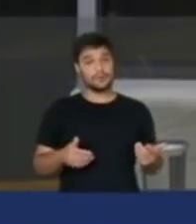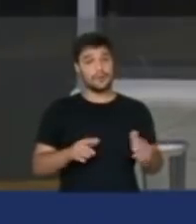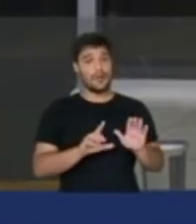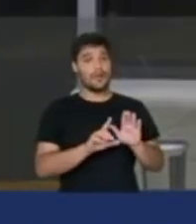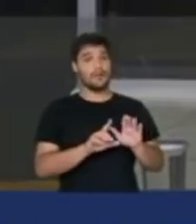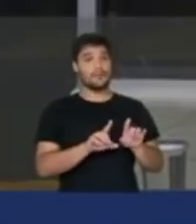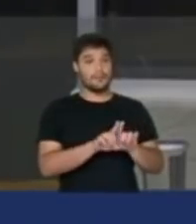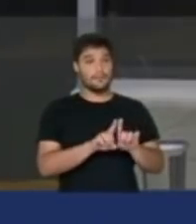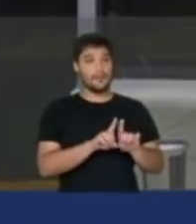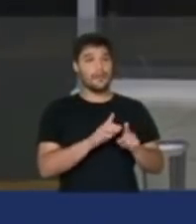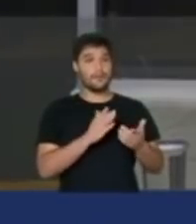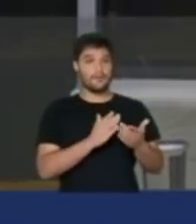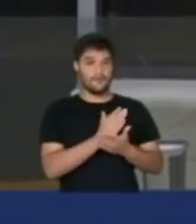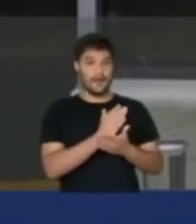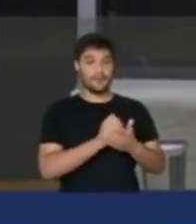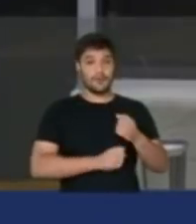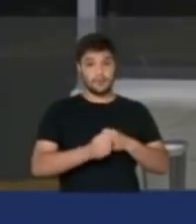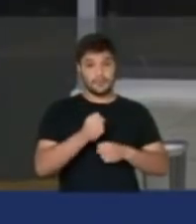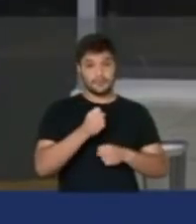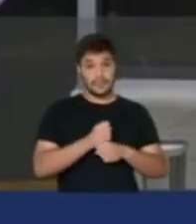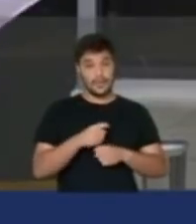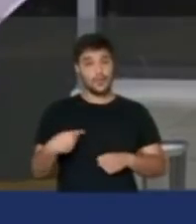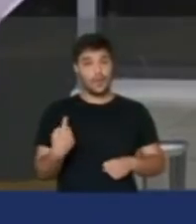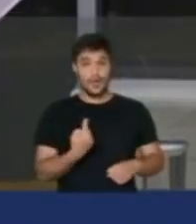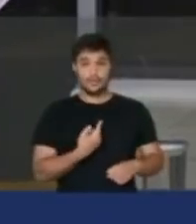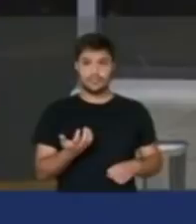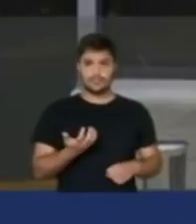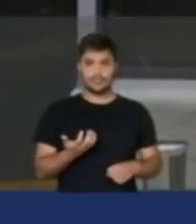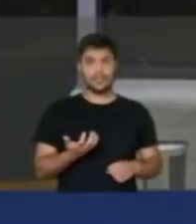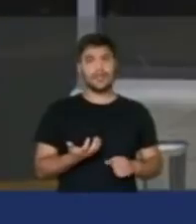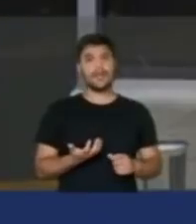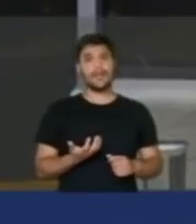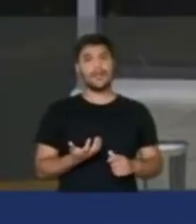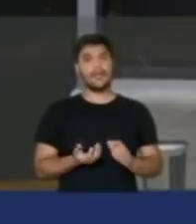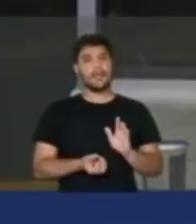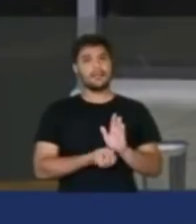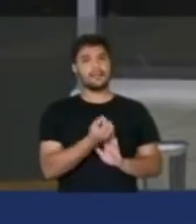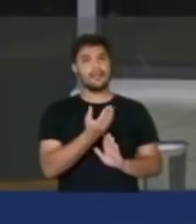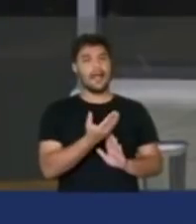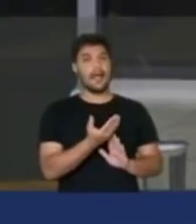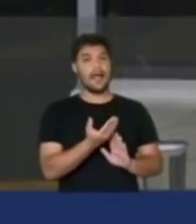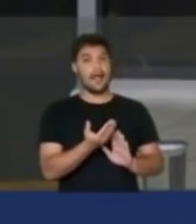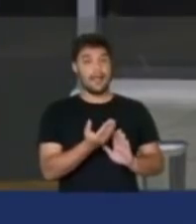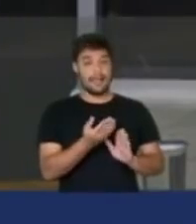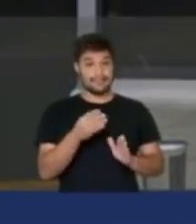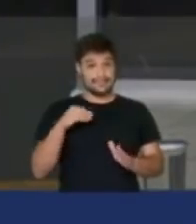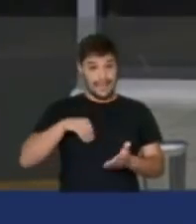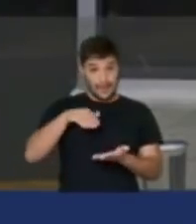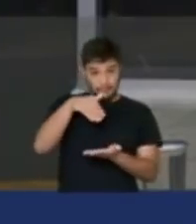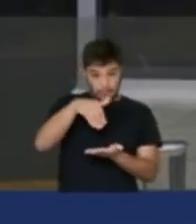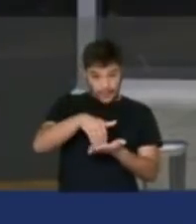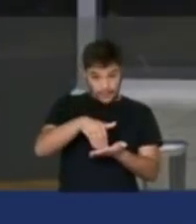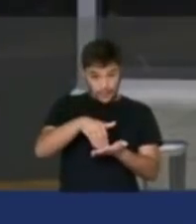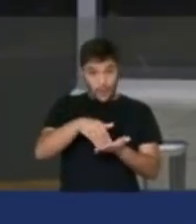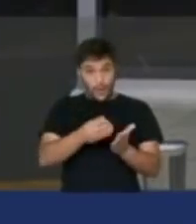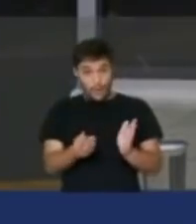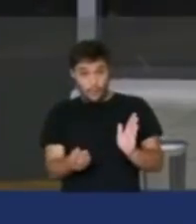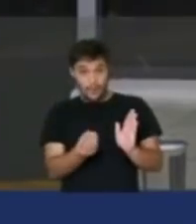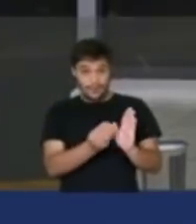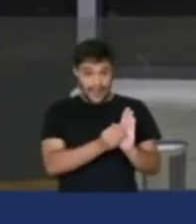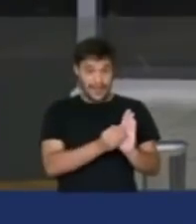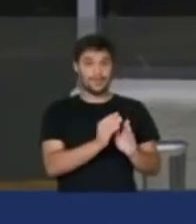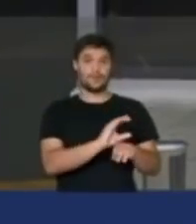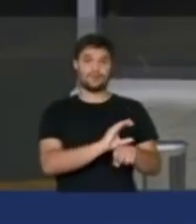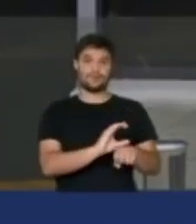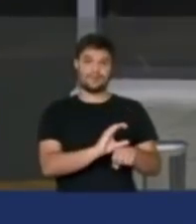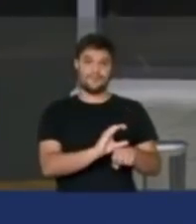reajustes aprovados no ano passado, nós queremos constitucionalizar o piso, ou seja, aprovarmos nessa casa